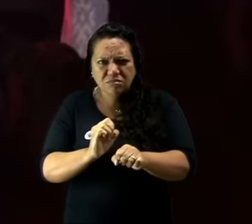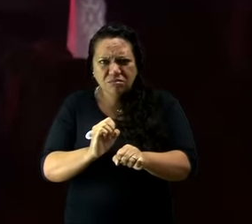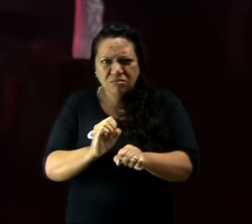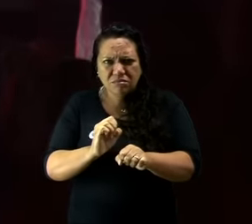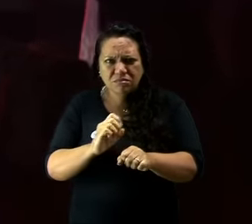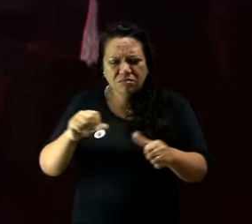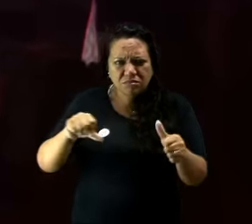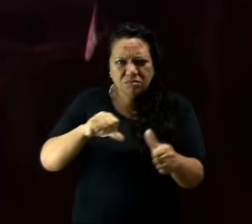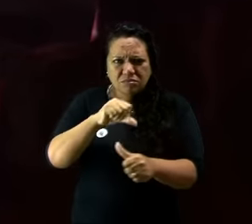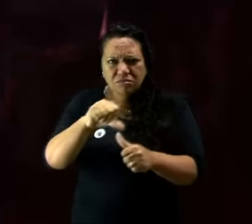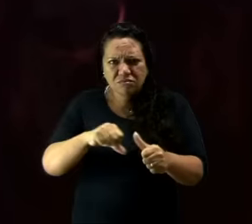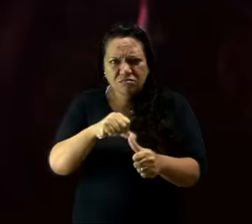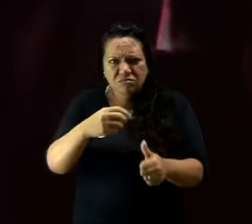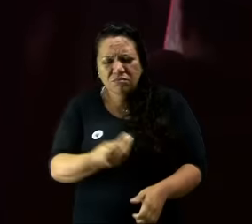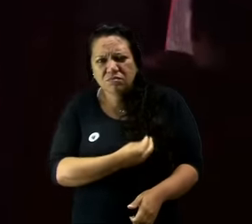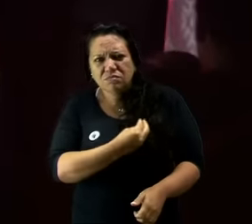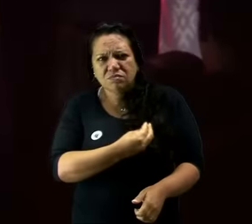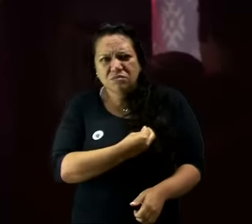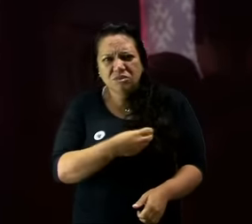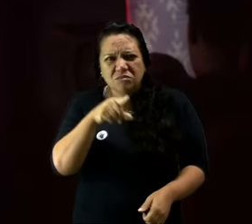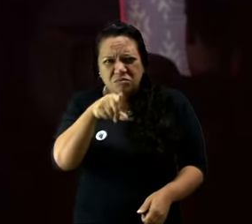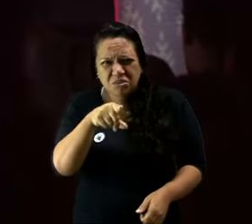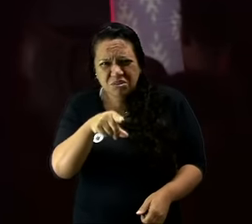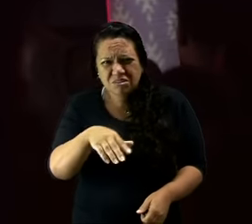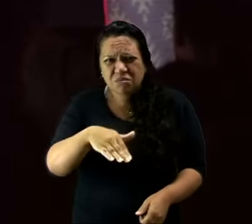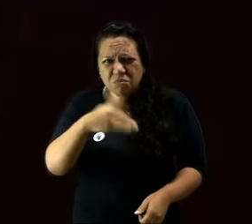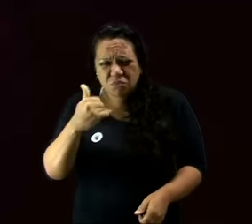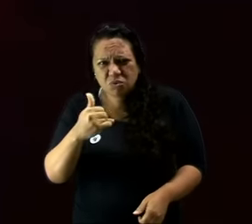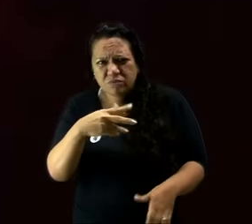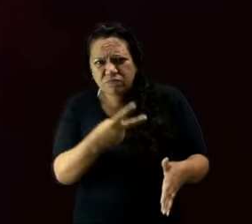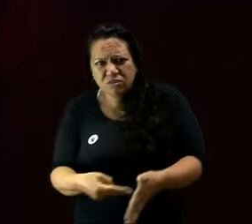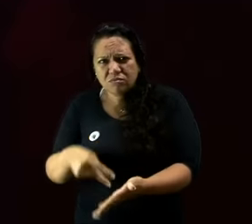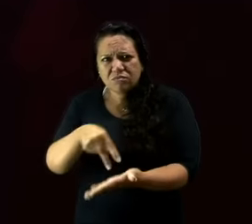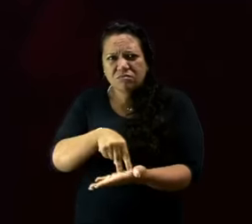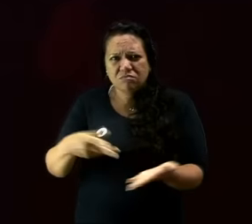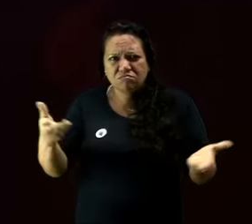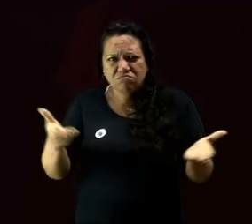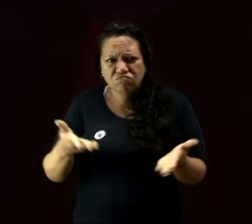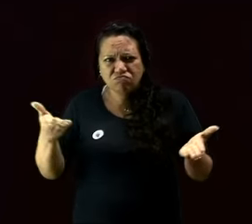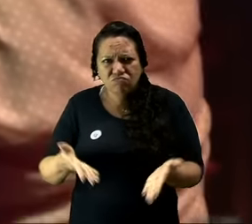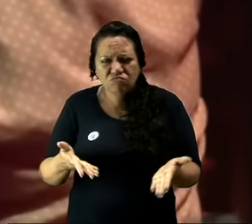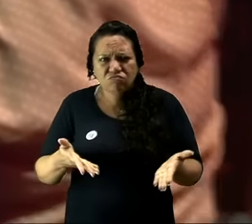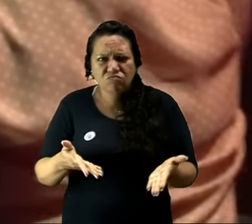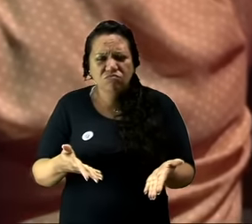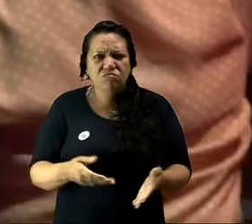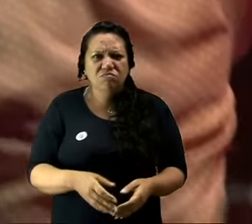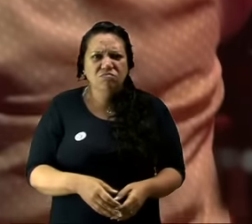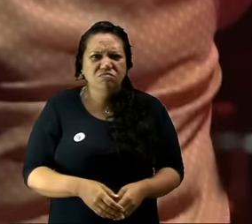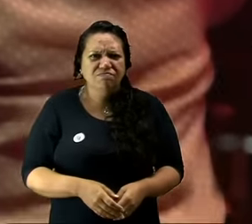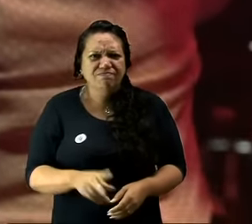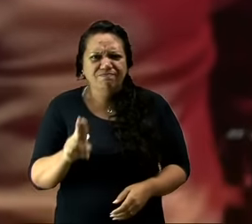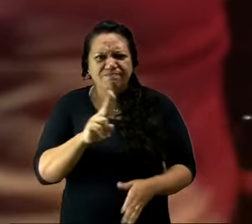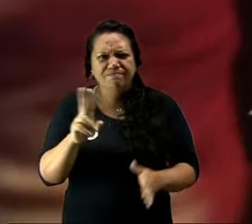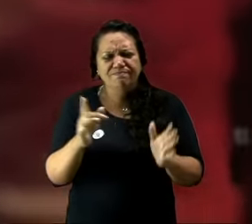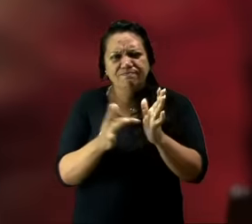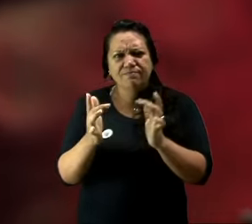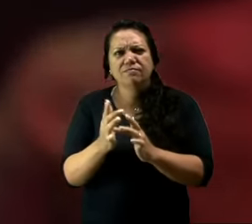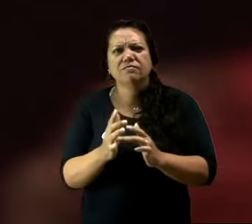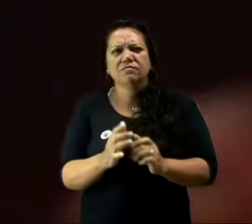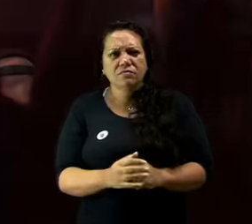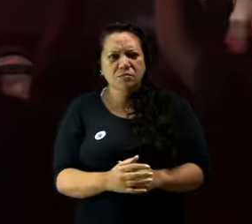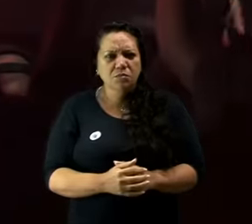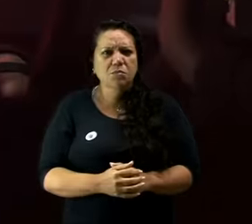Você que estava morto, você vai ressuscitar hoje. Eu ainda anduia